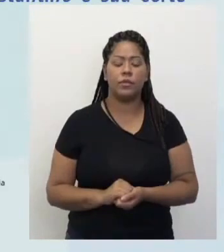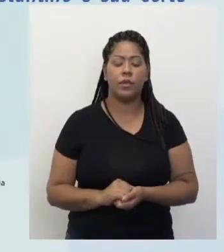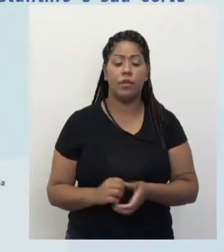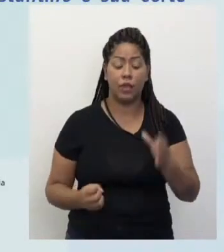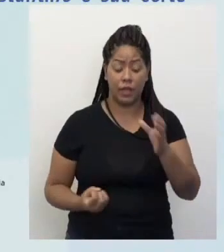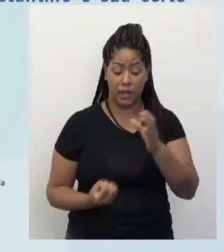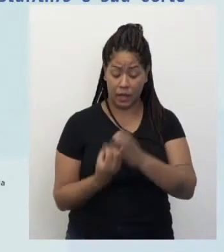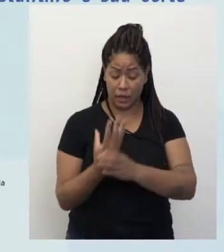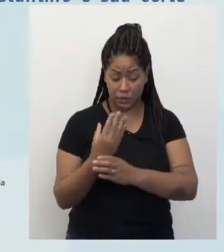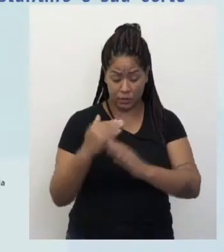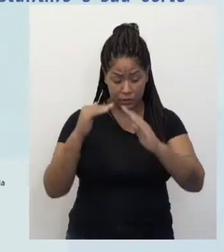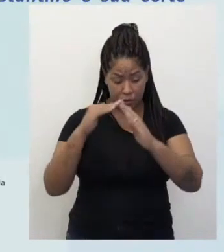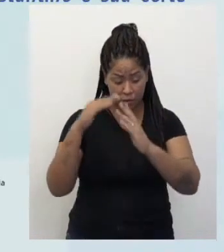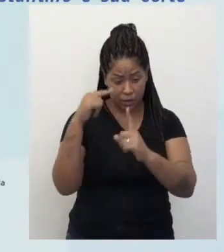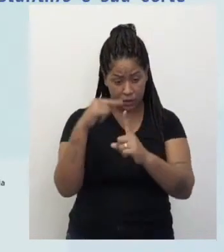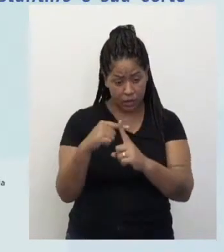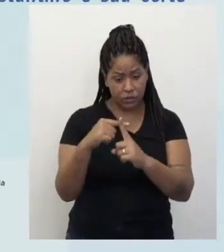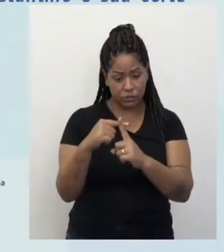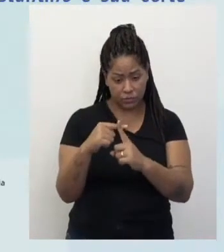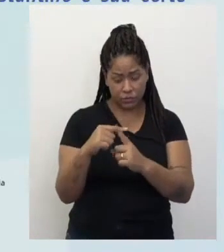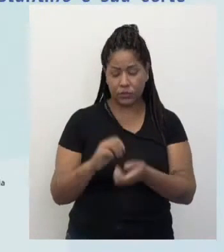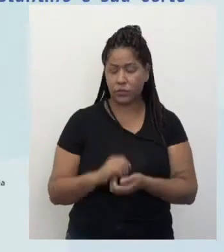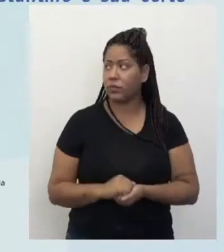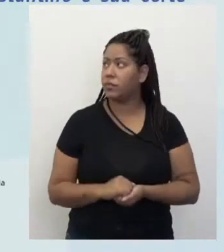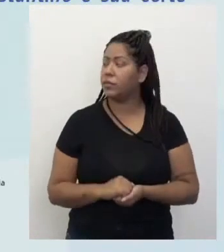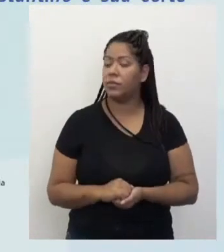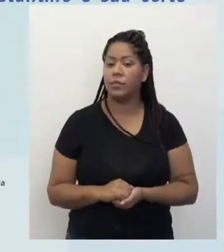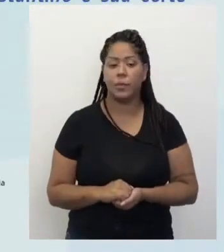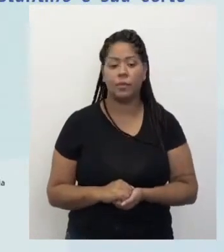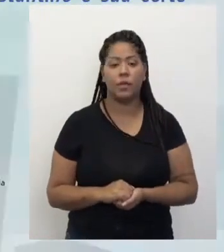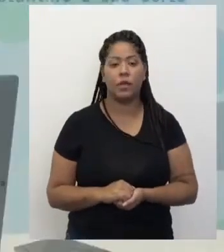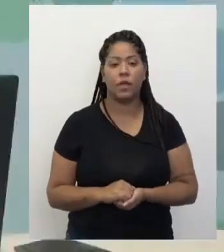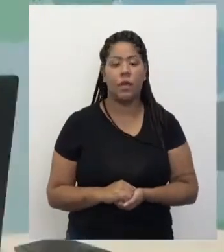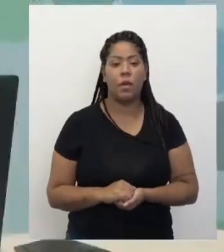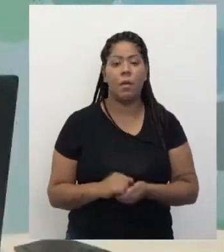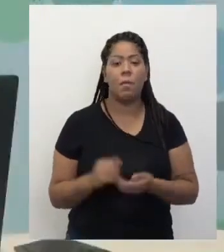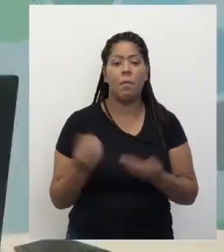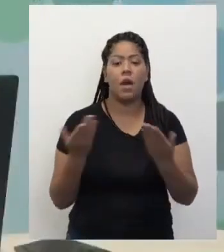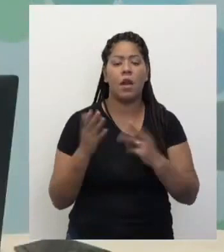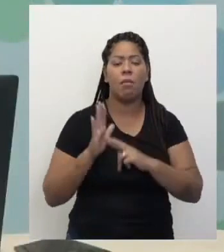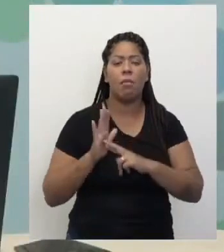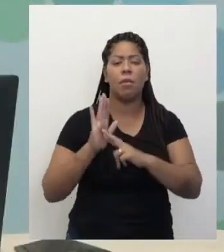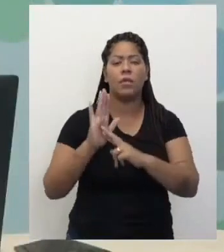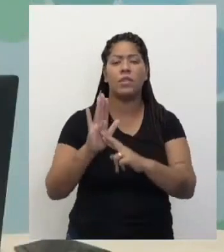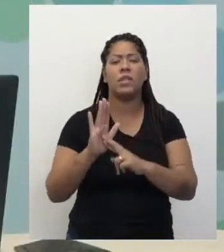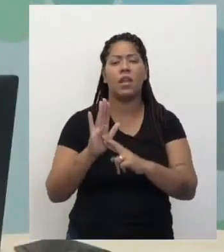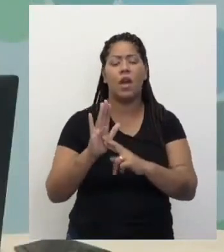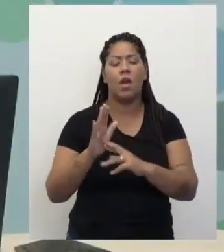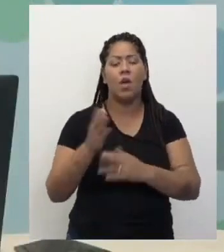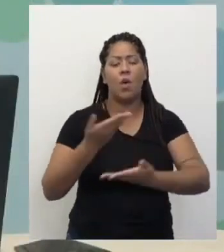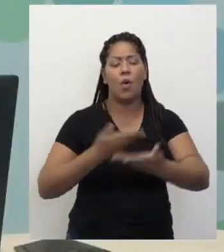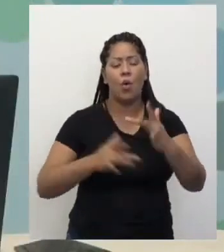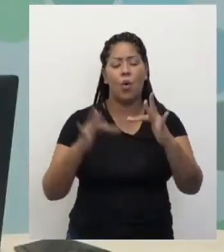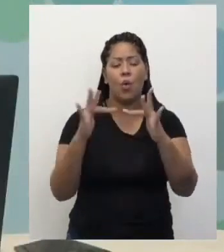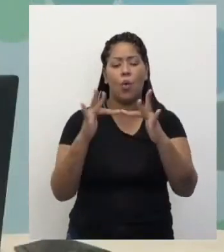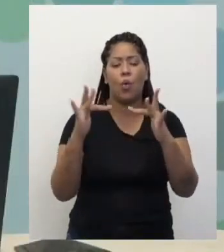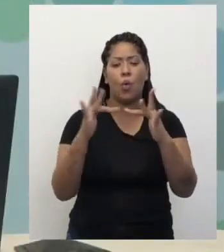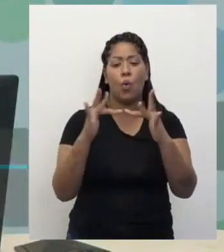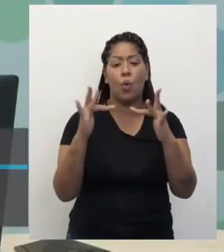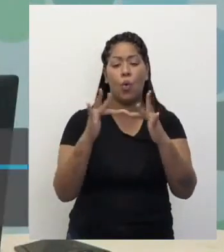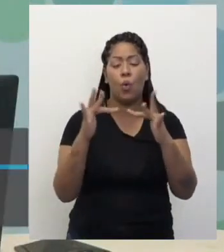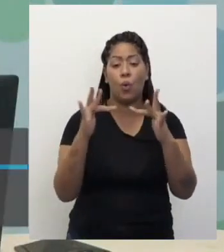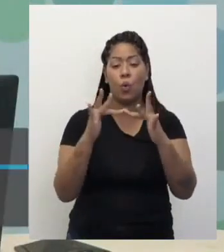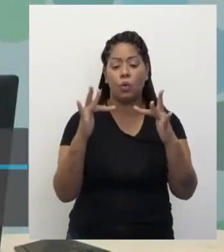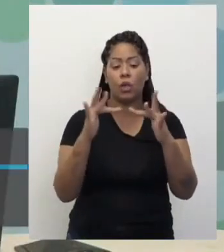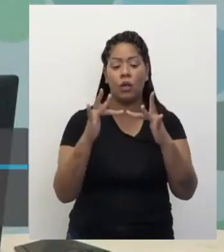dentro de um templo, dentro de uma igreja? Justamente para mostrar a relação que existia entre igreja e